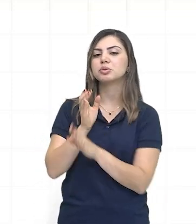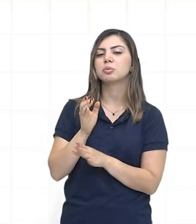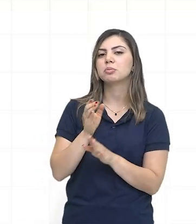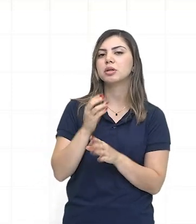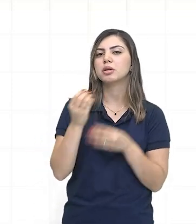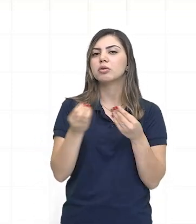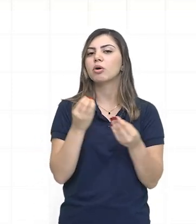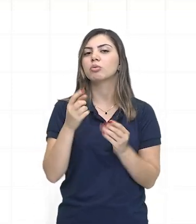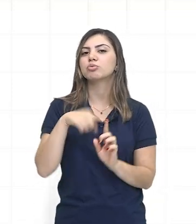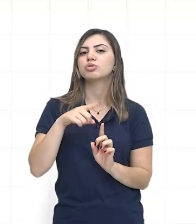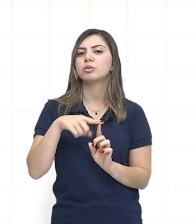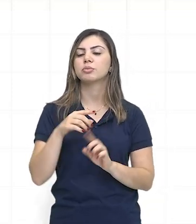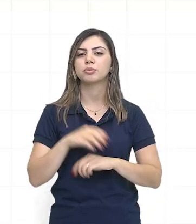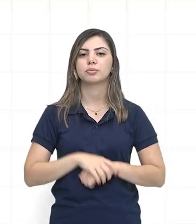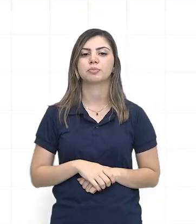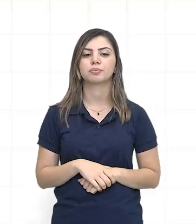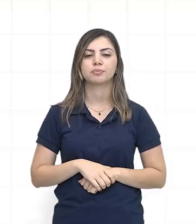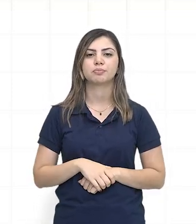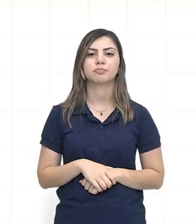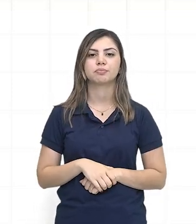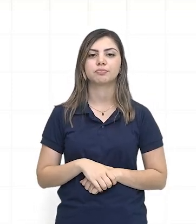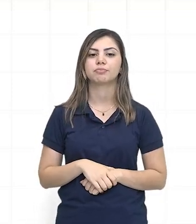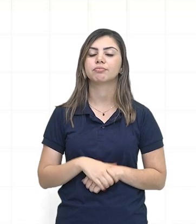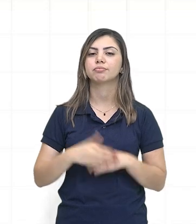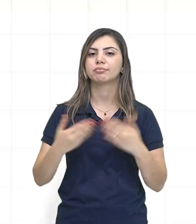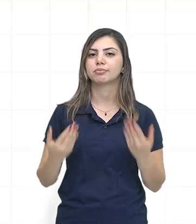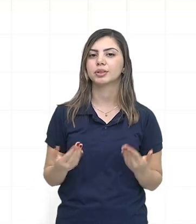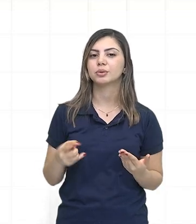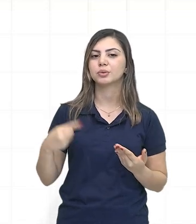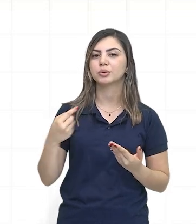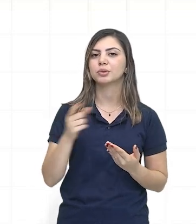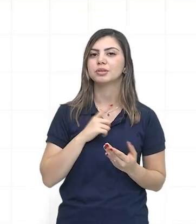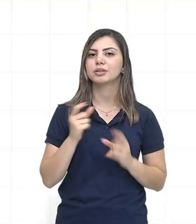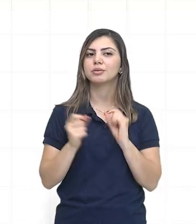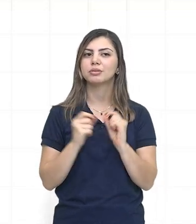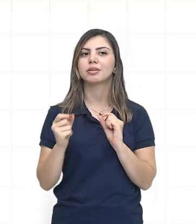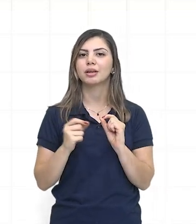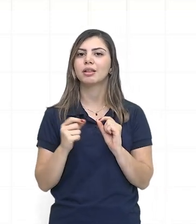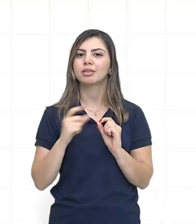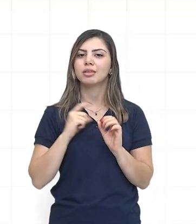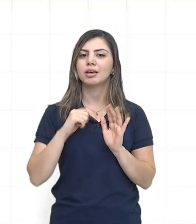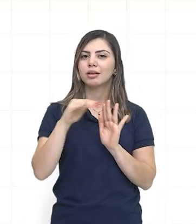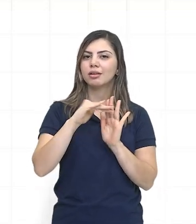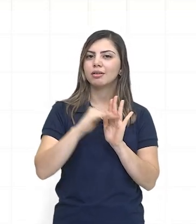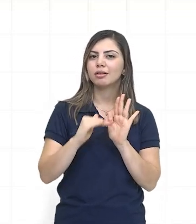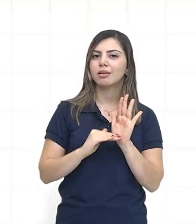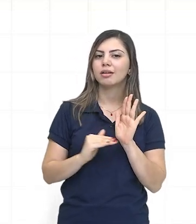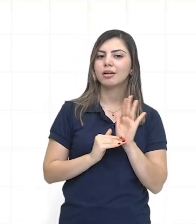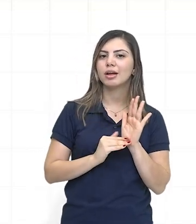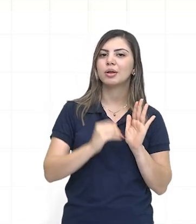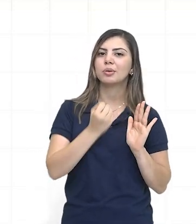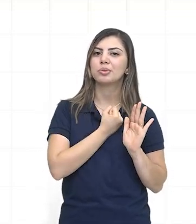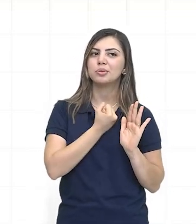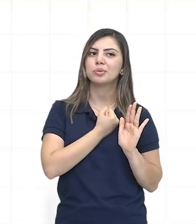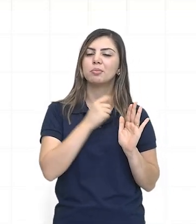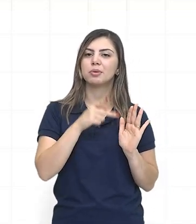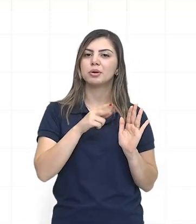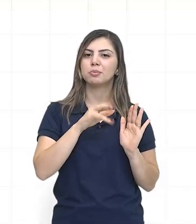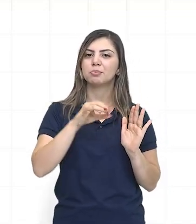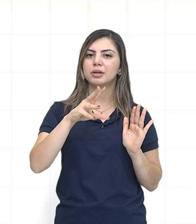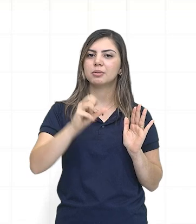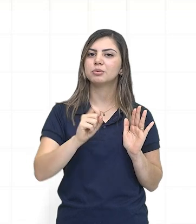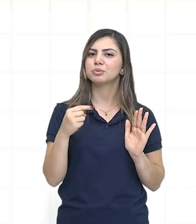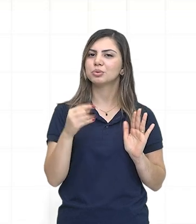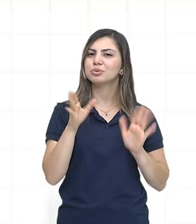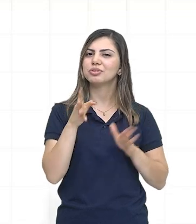primo ou composto? A gente vai pegar lá a lista dos números primos. Quem são os números primos que a gente já